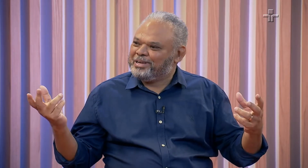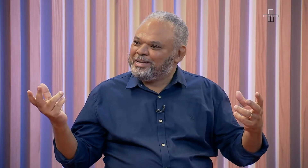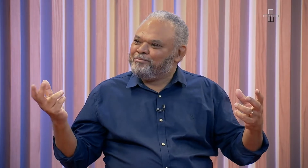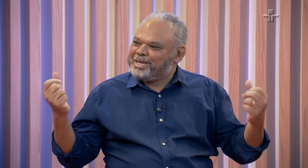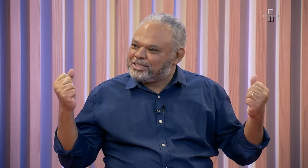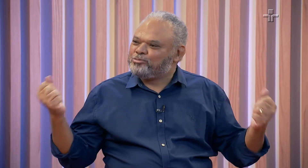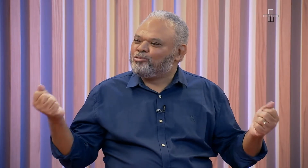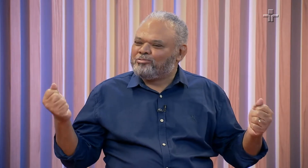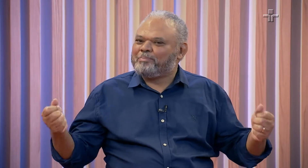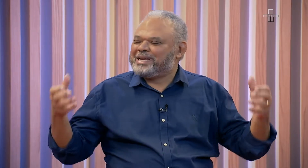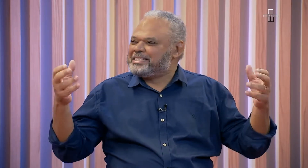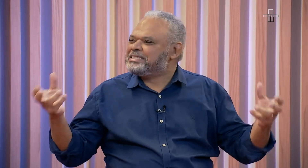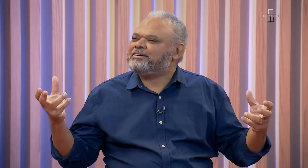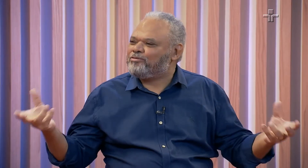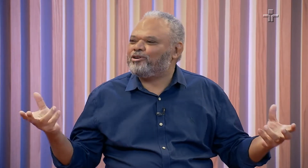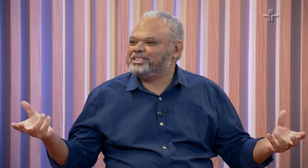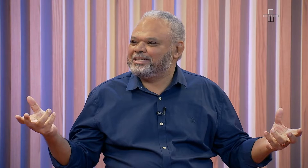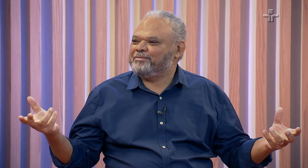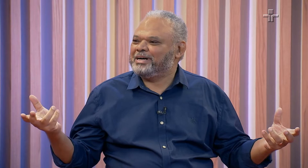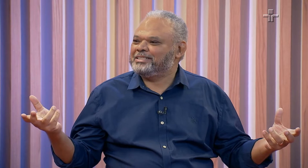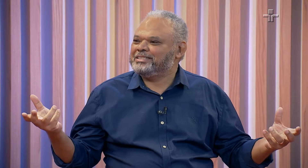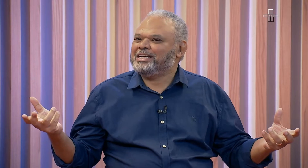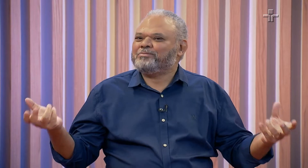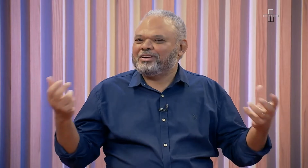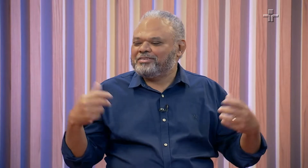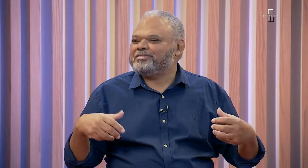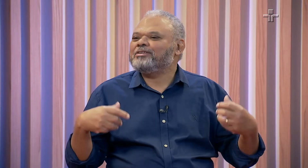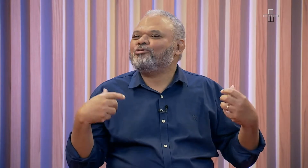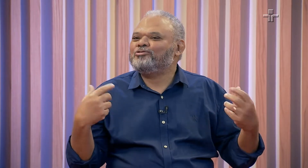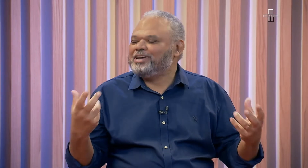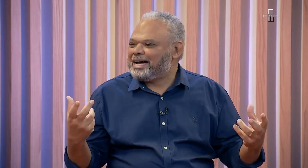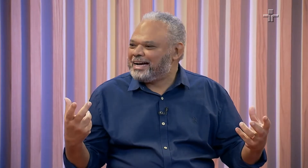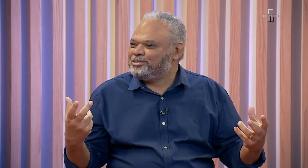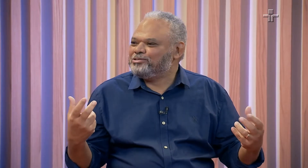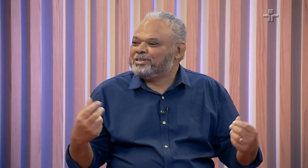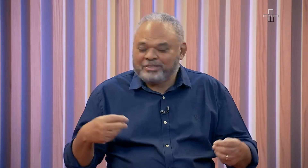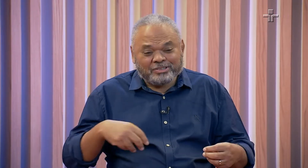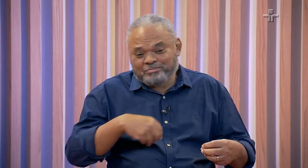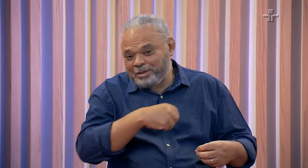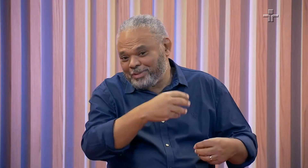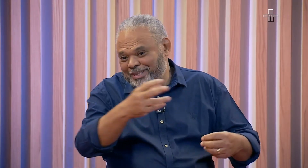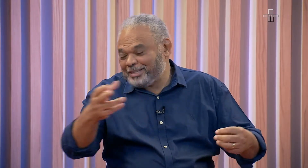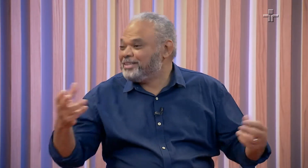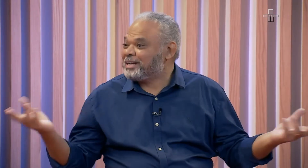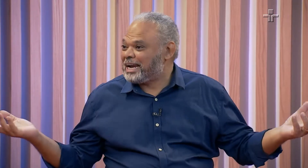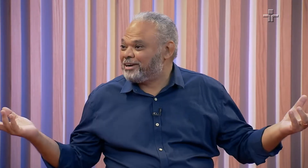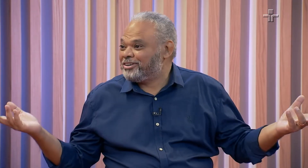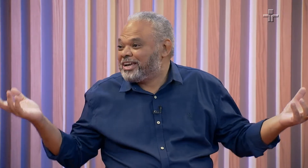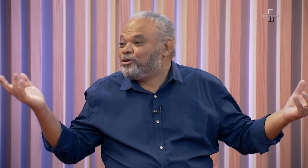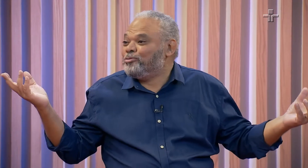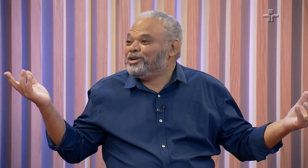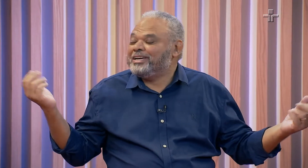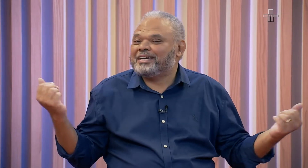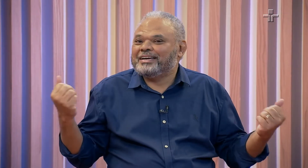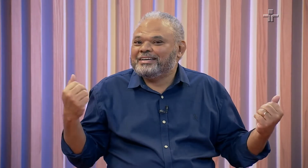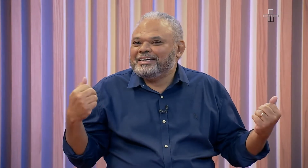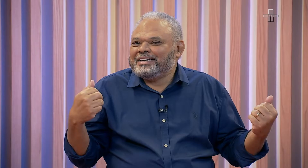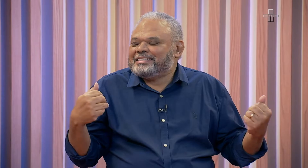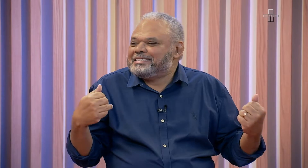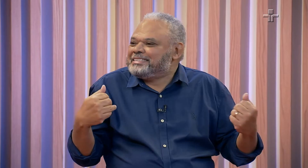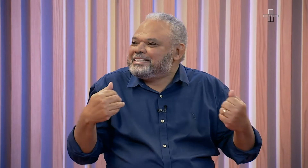imaginação, mesmo com uma presença forte da imagem. Porque às vezes você ouve rádio, que, dependendo, claro, de quem